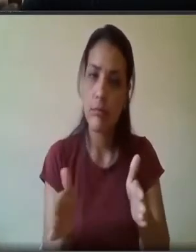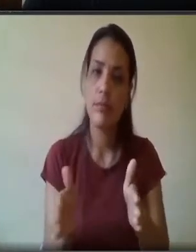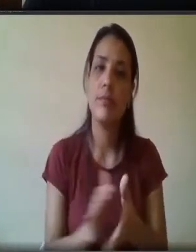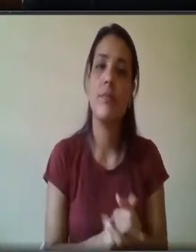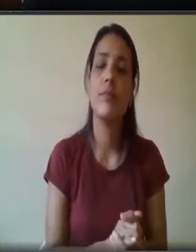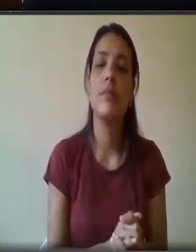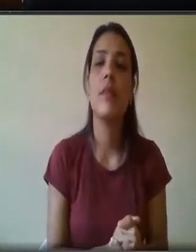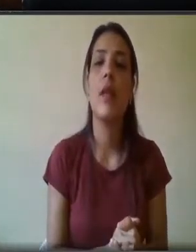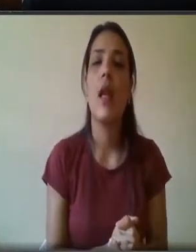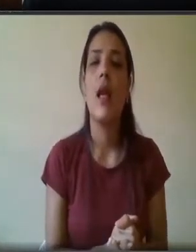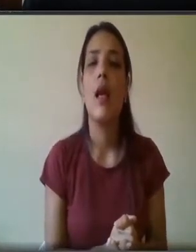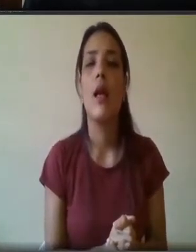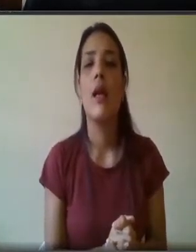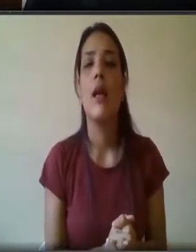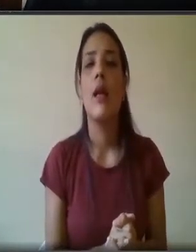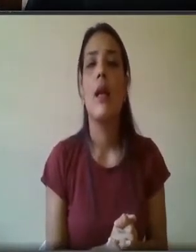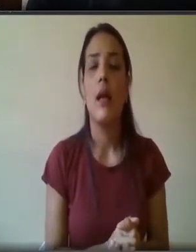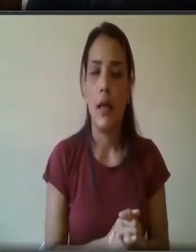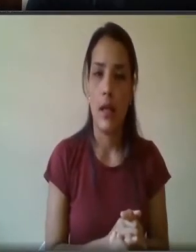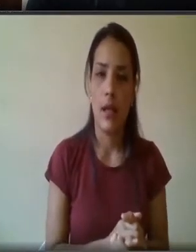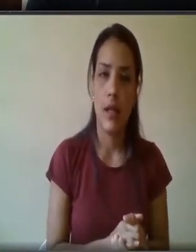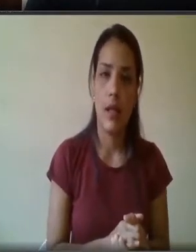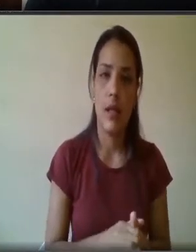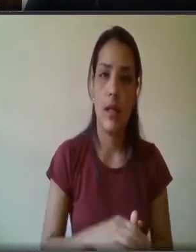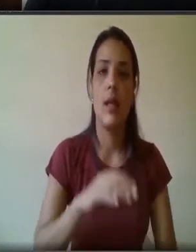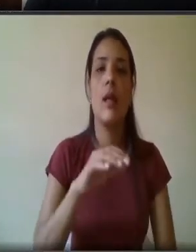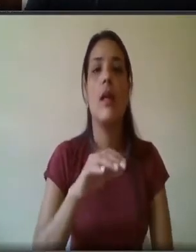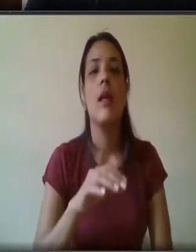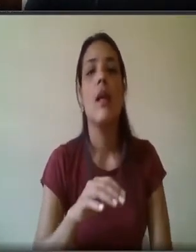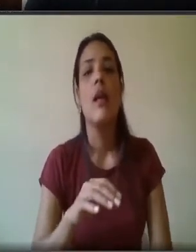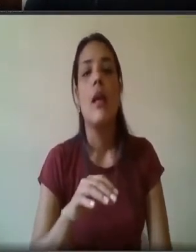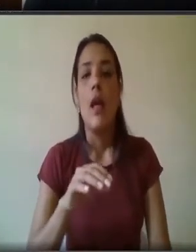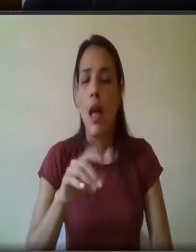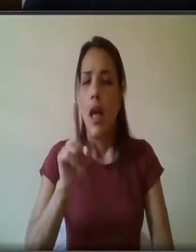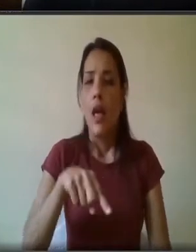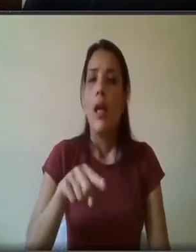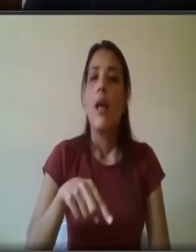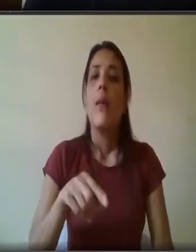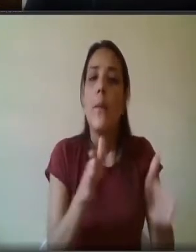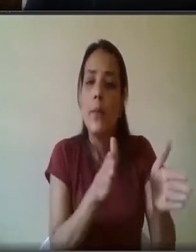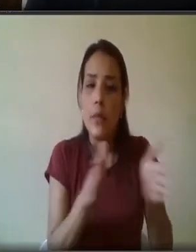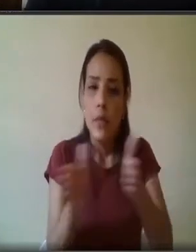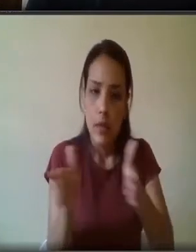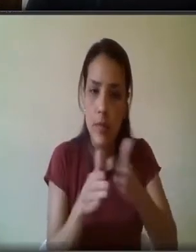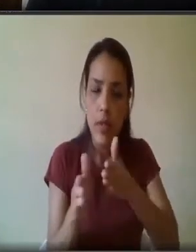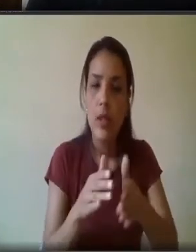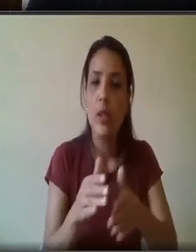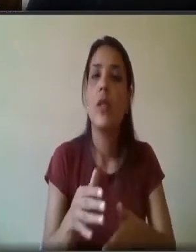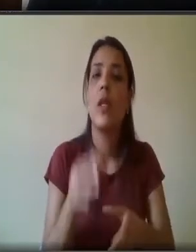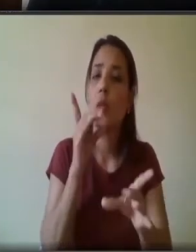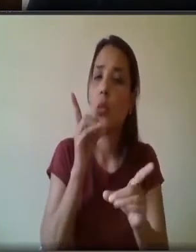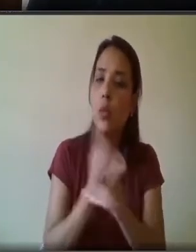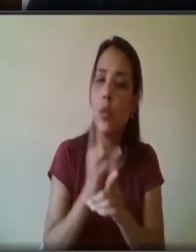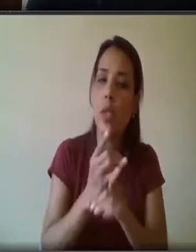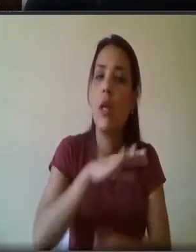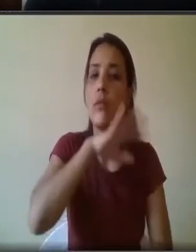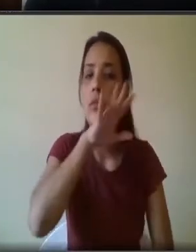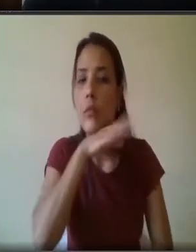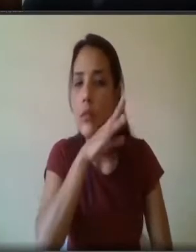são períodos dentro da era Mesozoica. Quaternário e Terciário são períodos dentro já da era